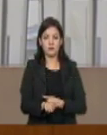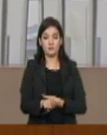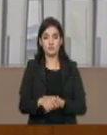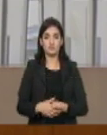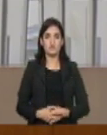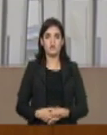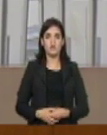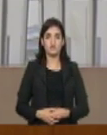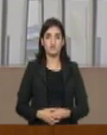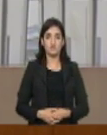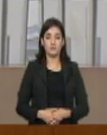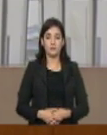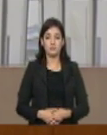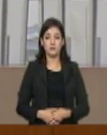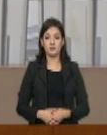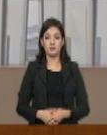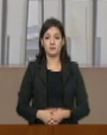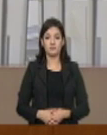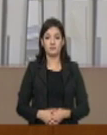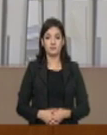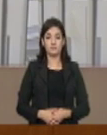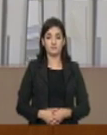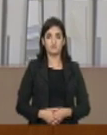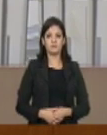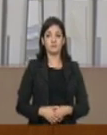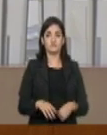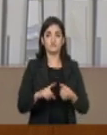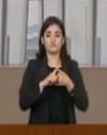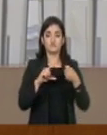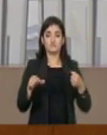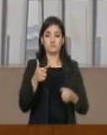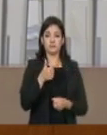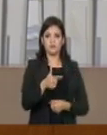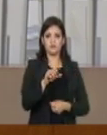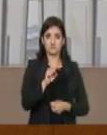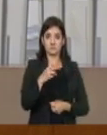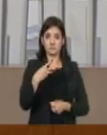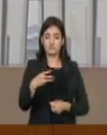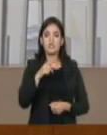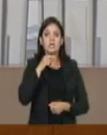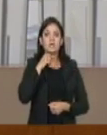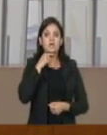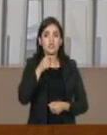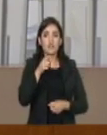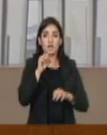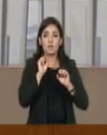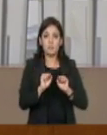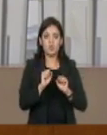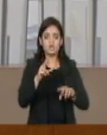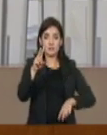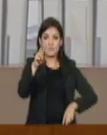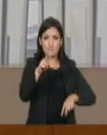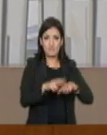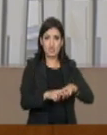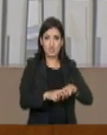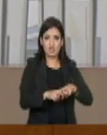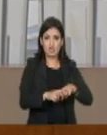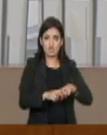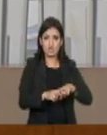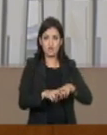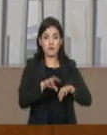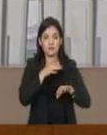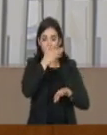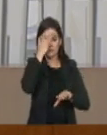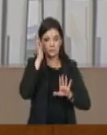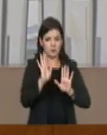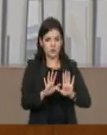discute possibilidade de prisão somente após o trânsito em julgado dos processos. Ninguém poderá ser preso se não em flagrante delito ou